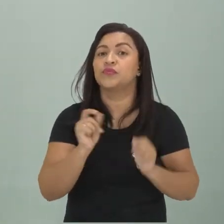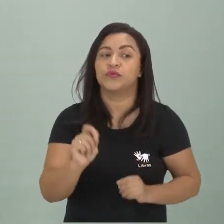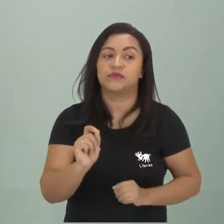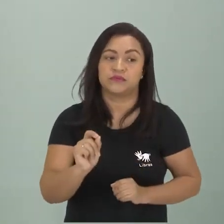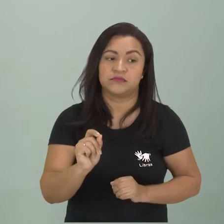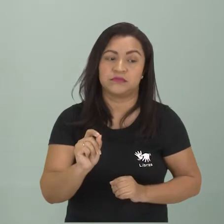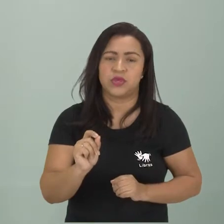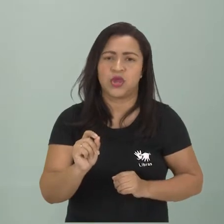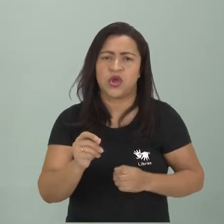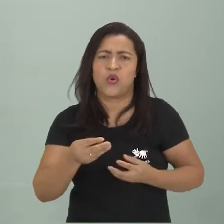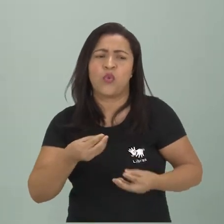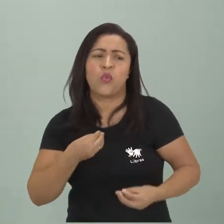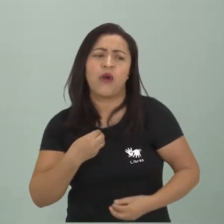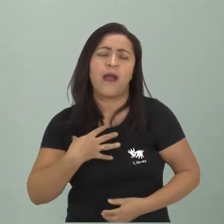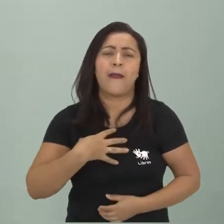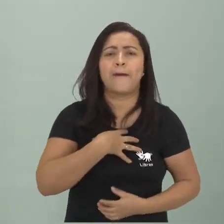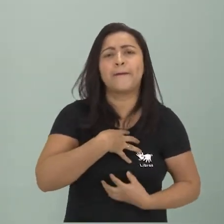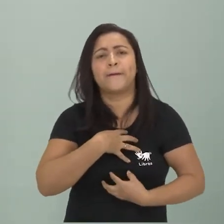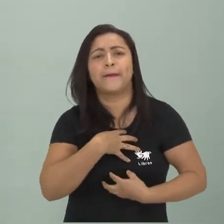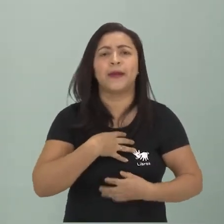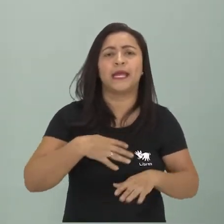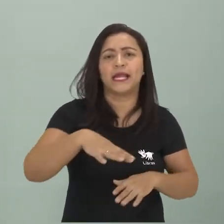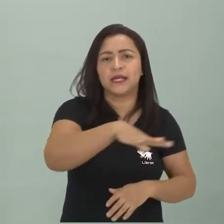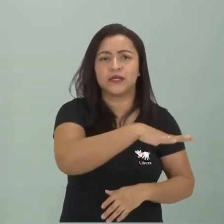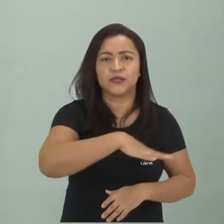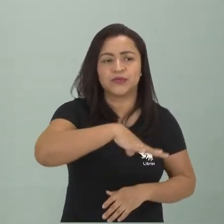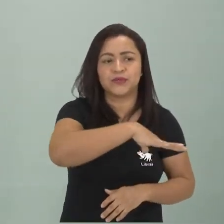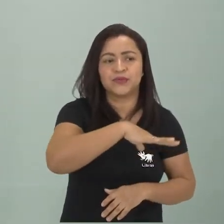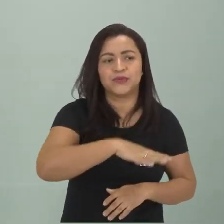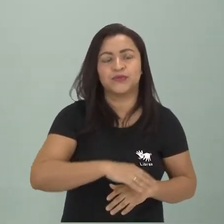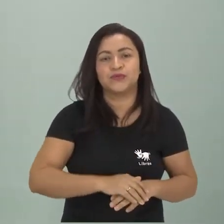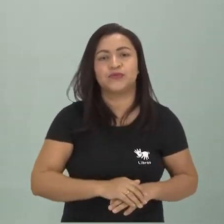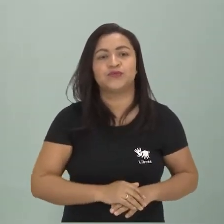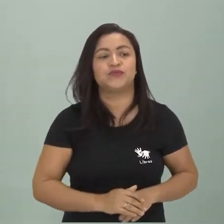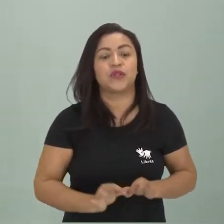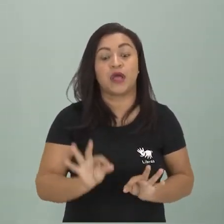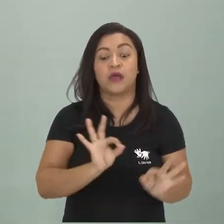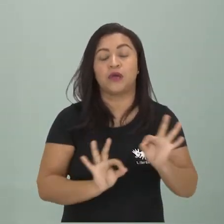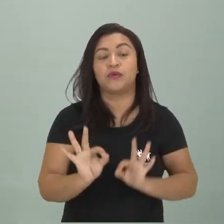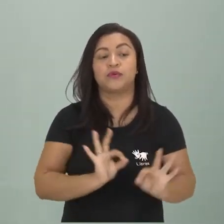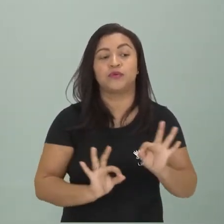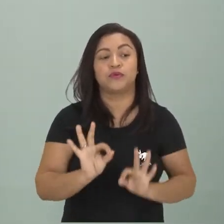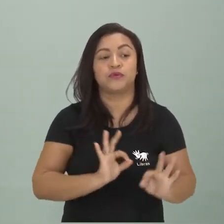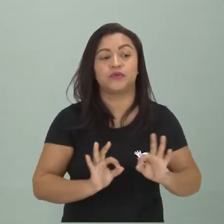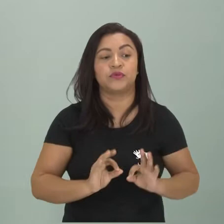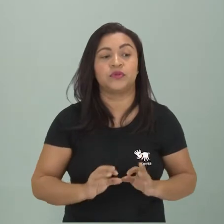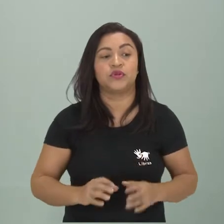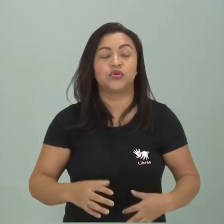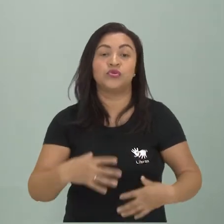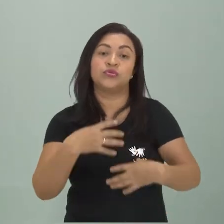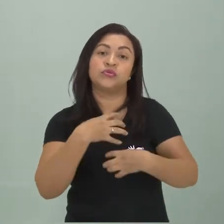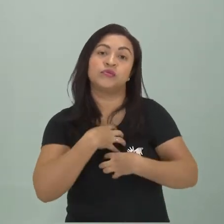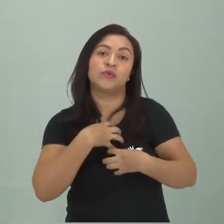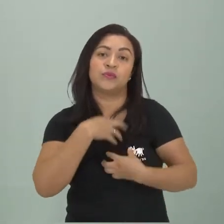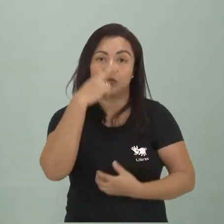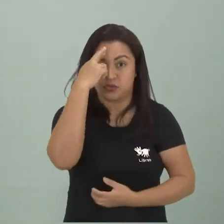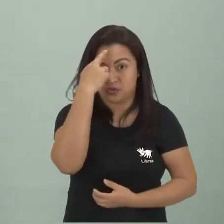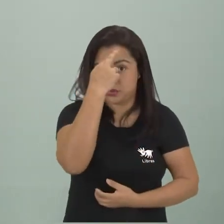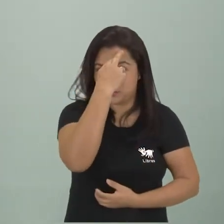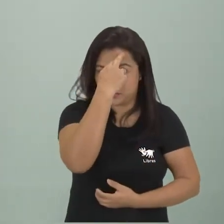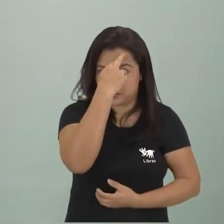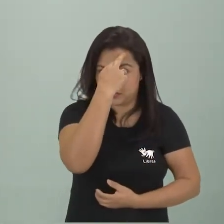maneira como que a sociedade ela está organizada em um determinado momento histórico diante da